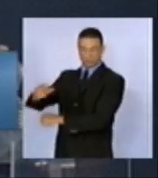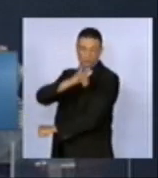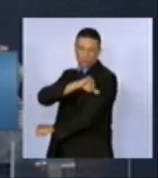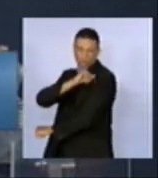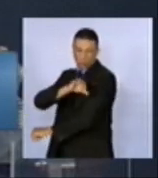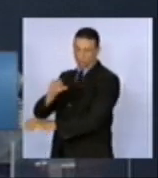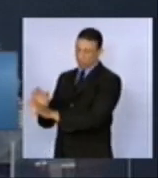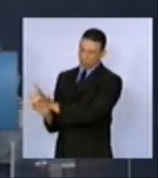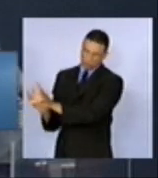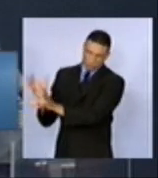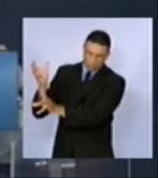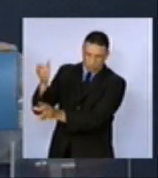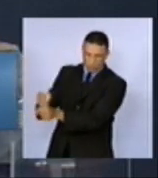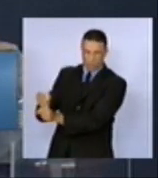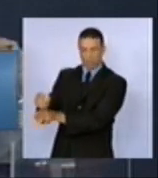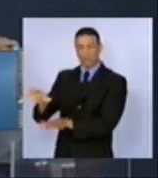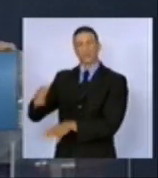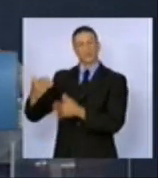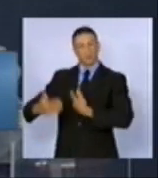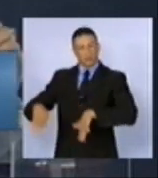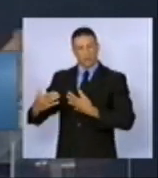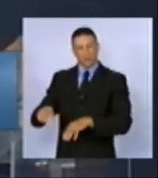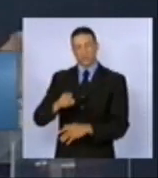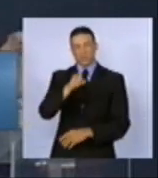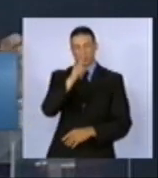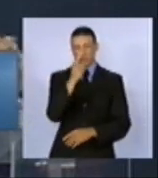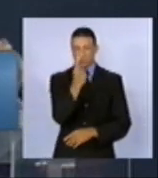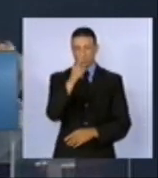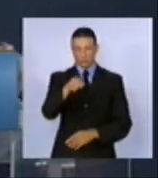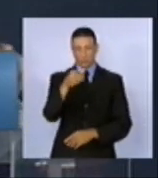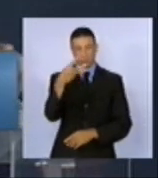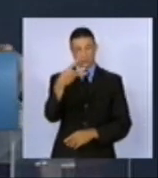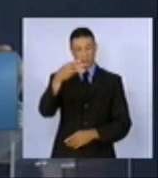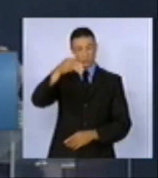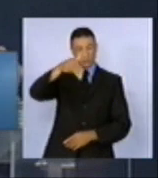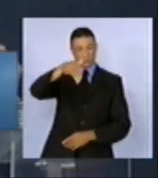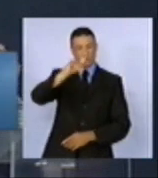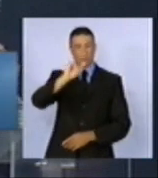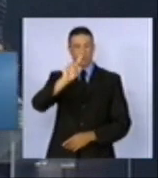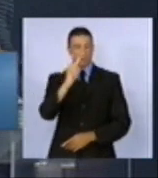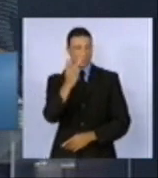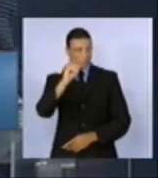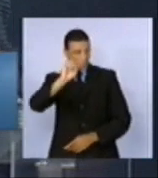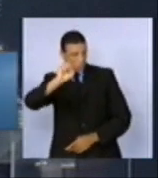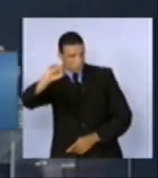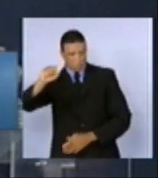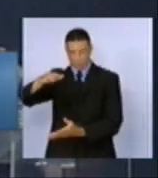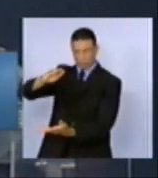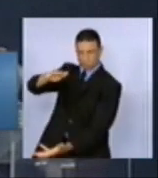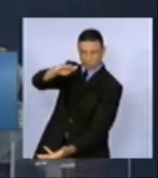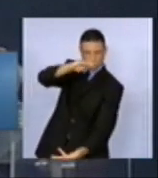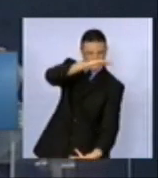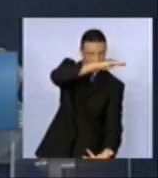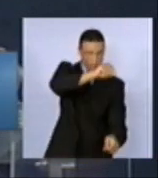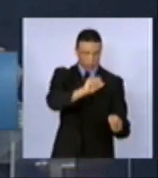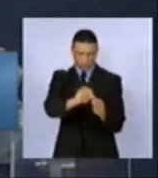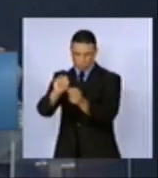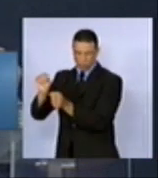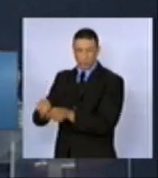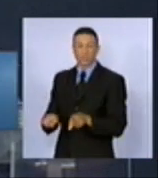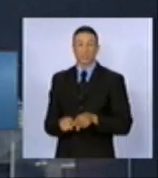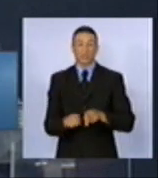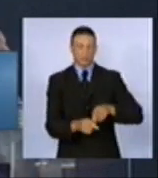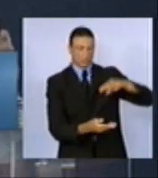açucar ano produz 1,3 milhões de saco de açúcar cristal e 26,5 milhões de litros de etanol por